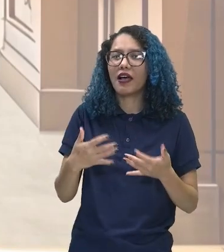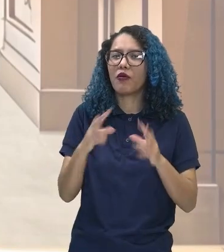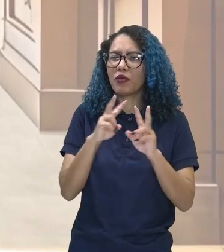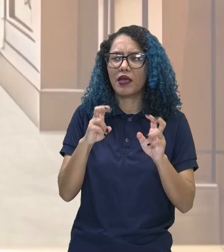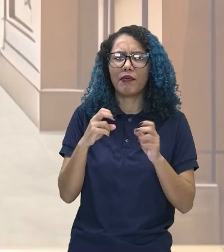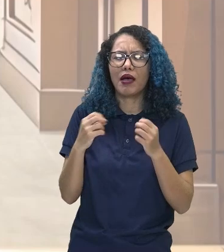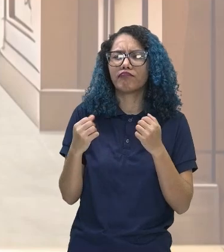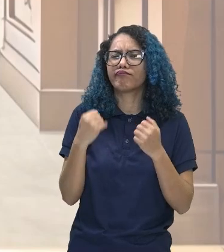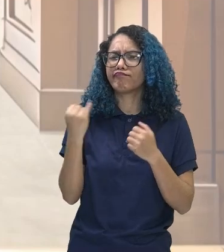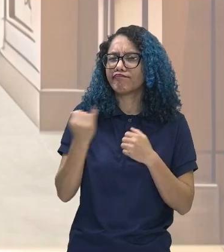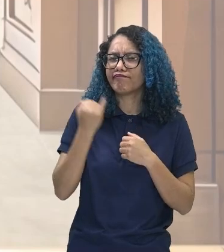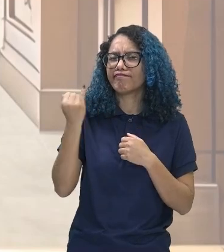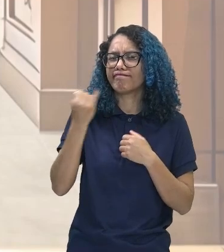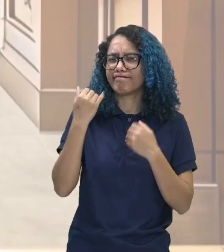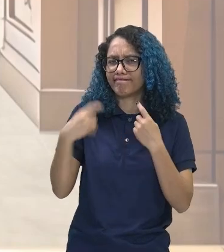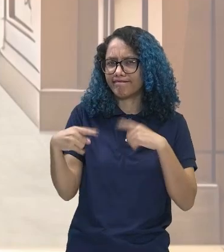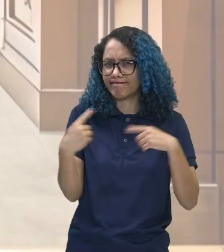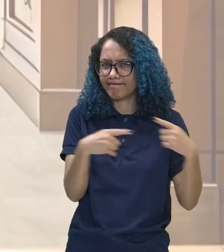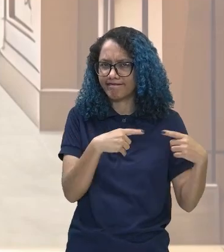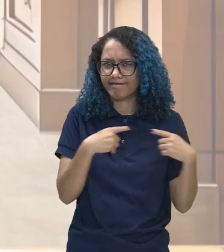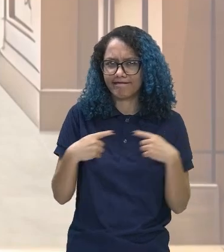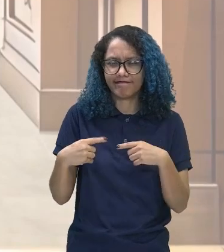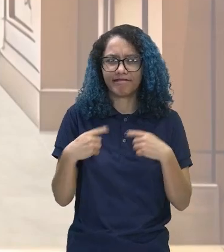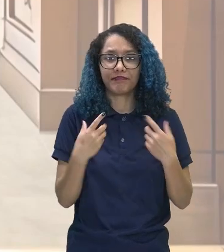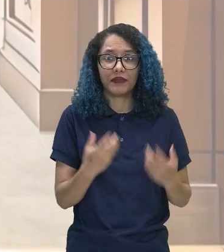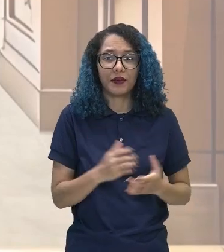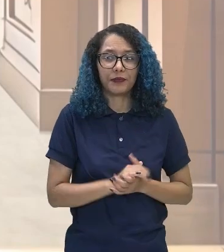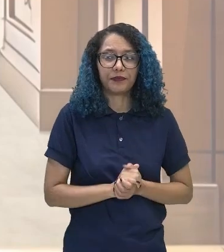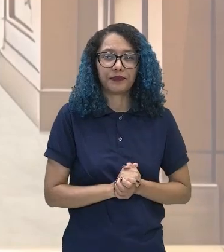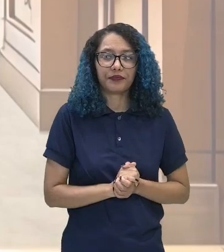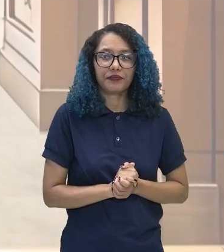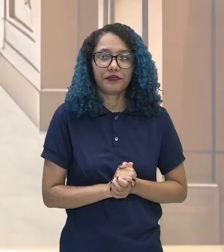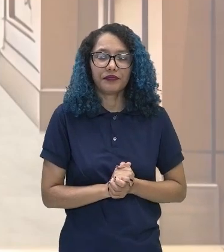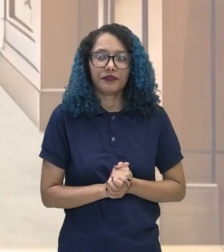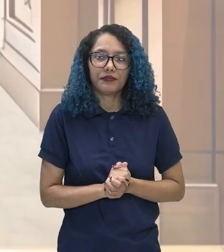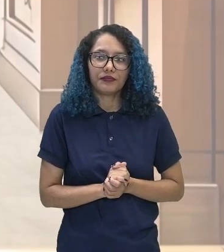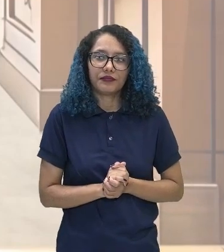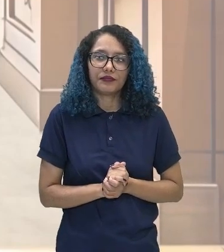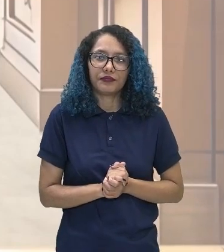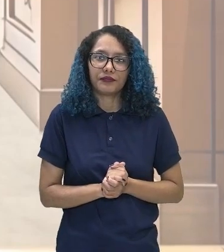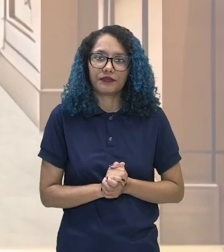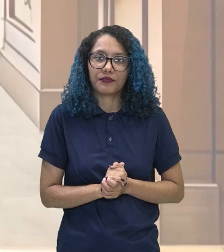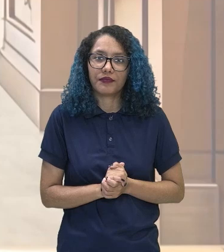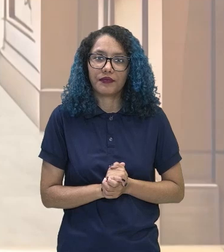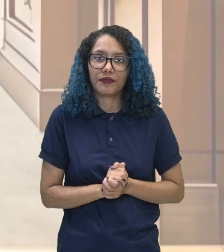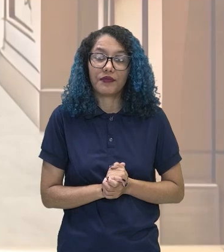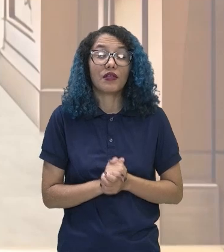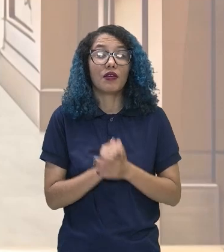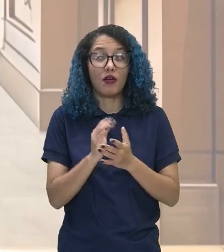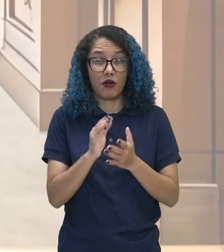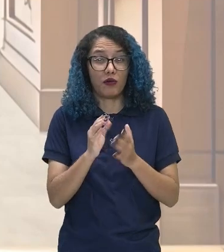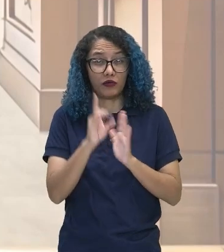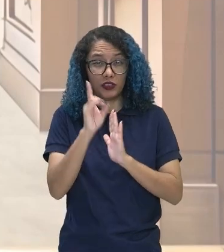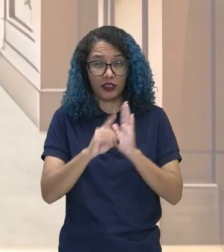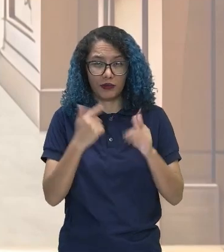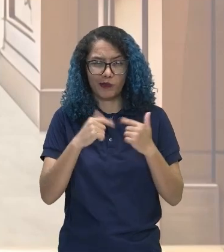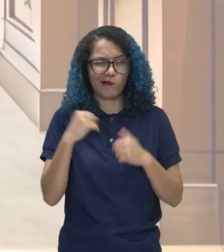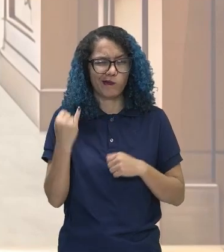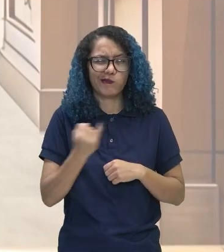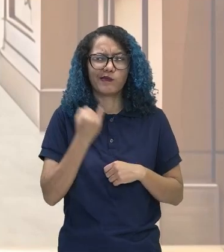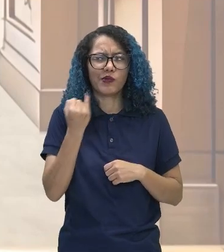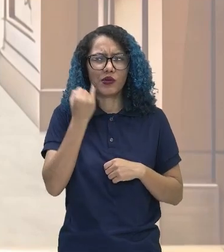importante. Bom, alunos, enquanto professor de matemática, eu vou dizer para você, olha, que os direitos trabalhistas são fundamentais para